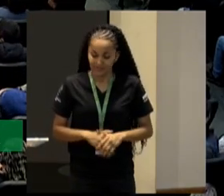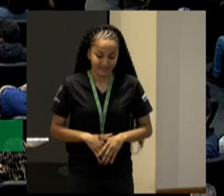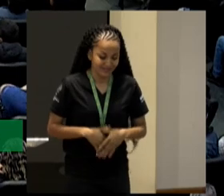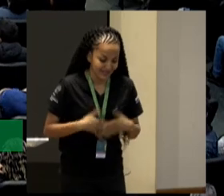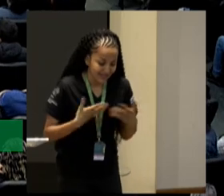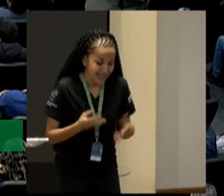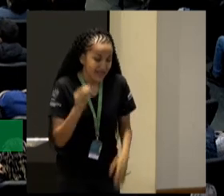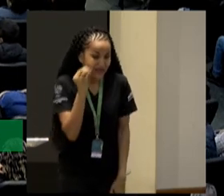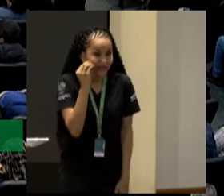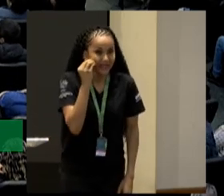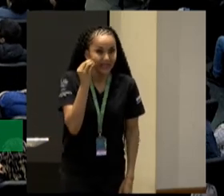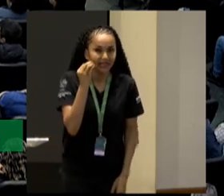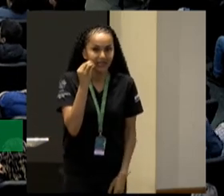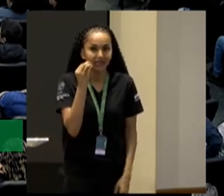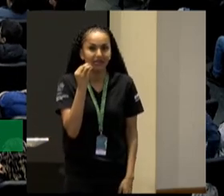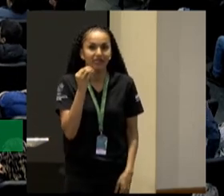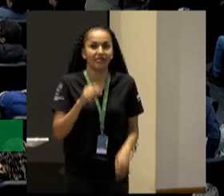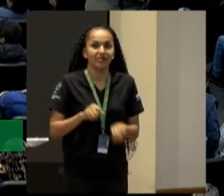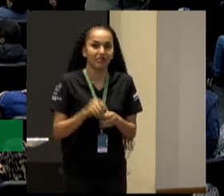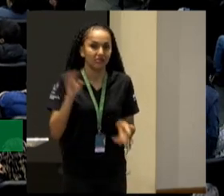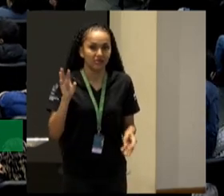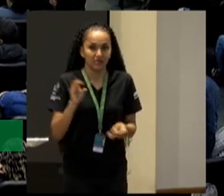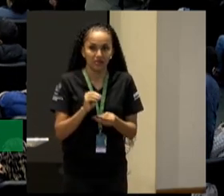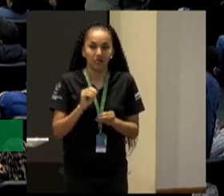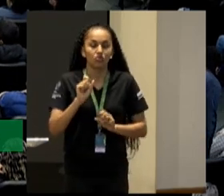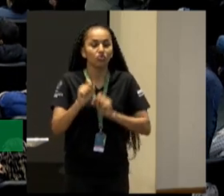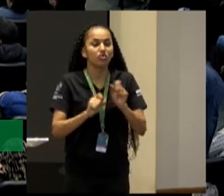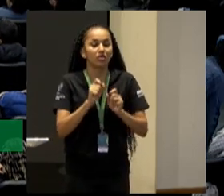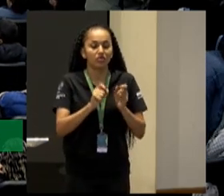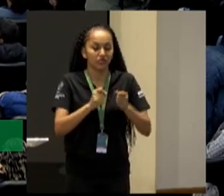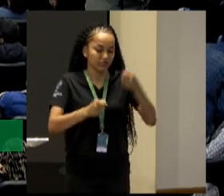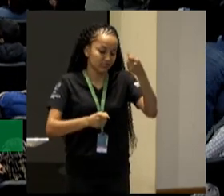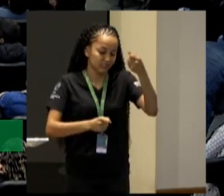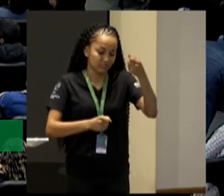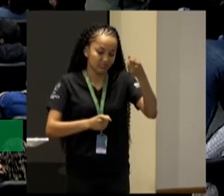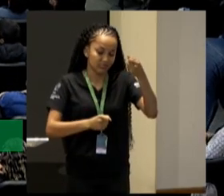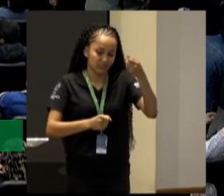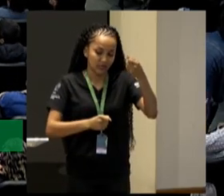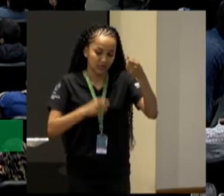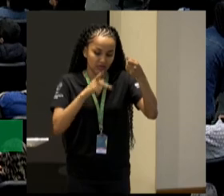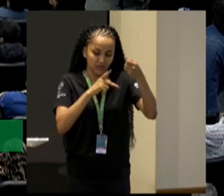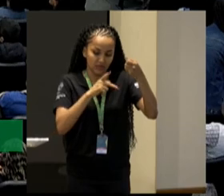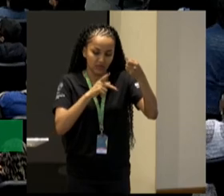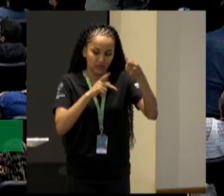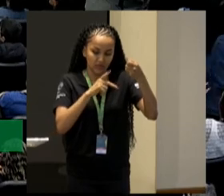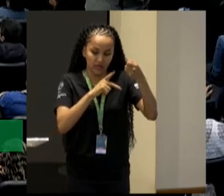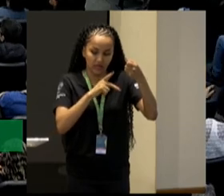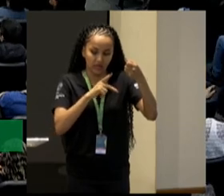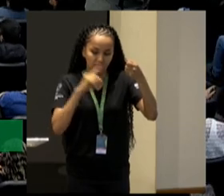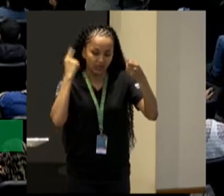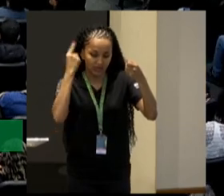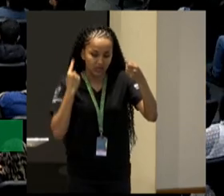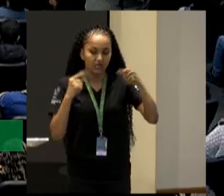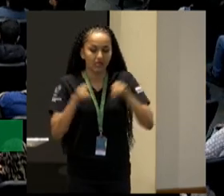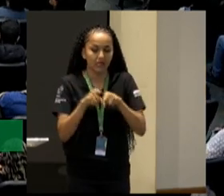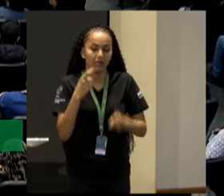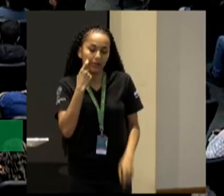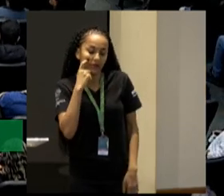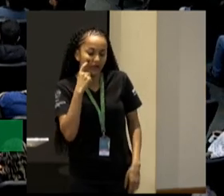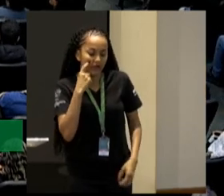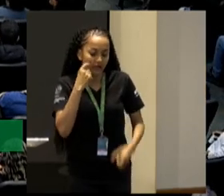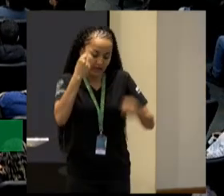Eu vou tentar fazer algumas considerações acerca do que a professora Nails e a professora Jeruzi falaram